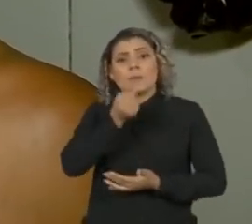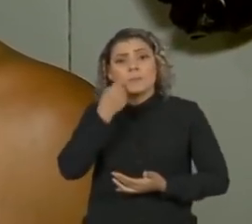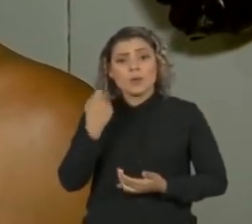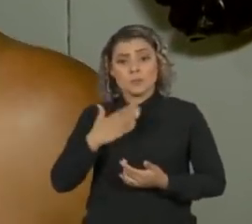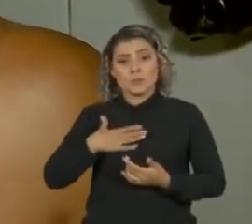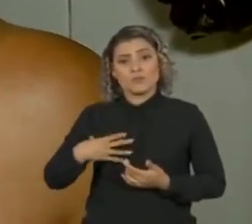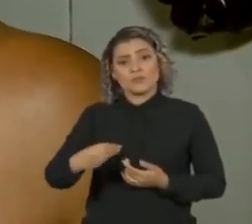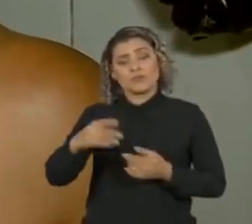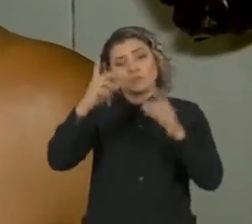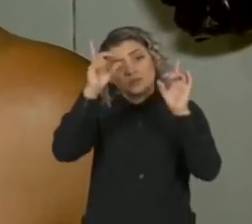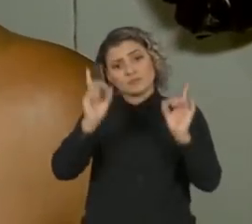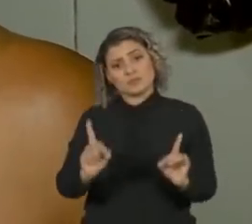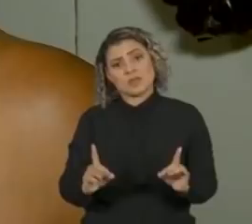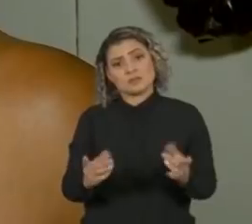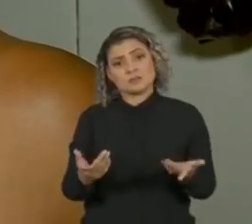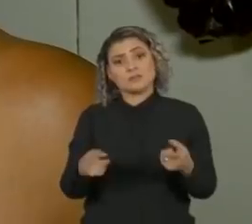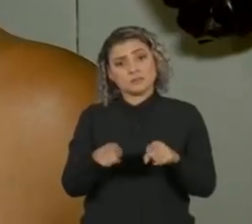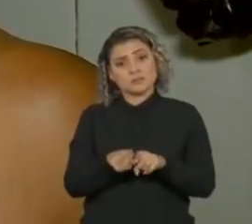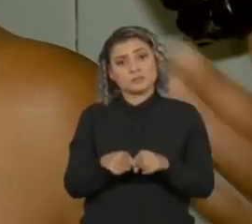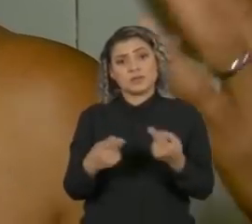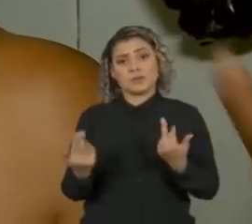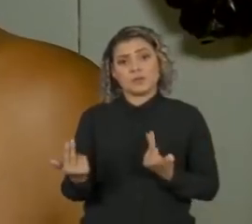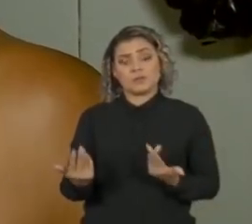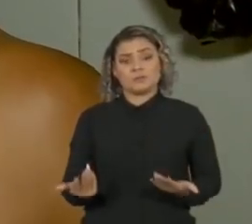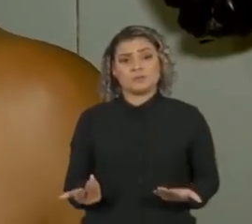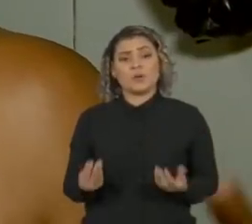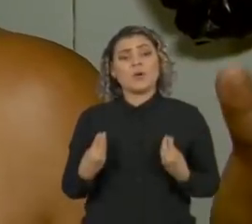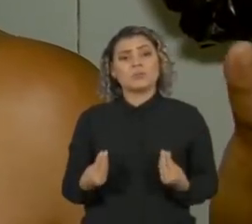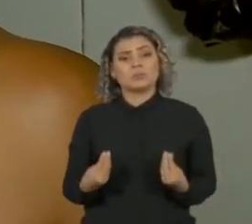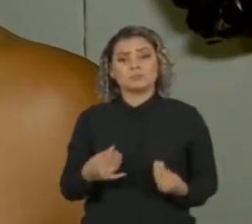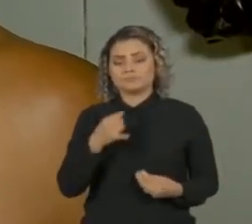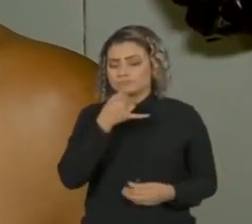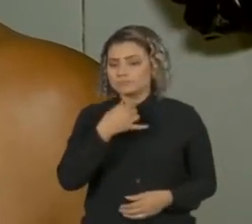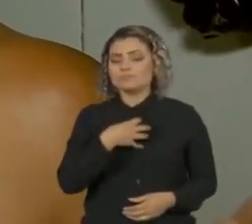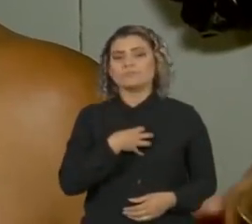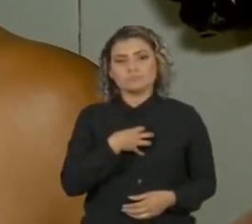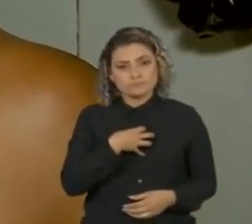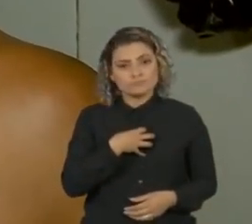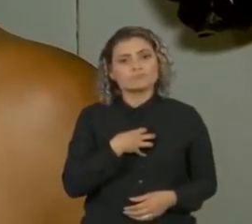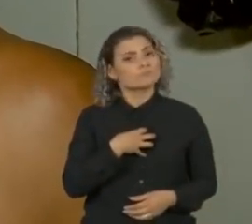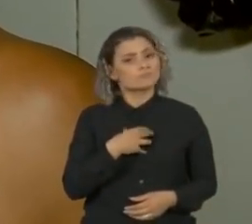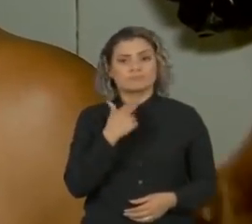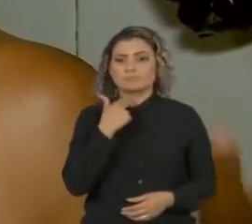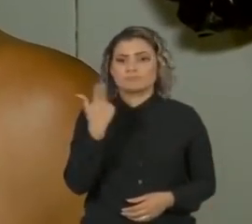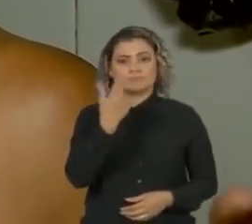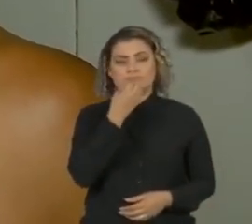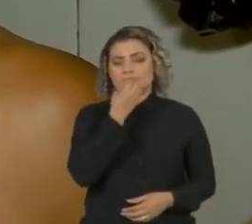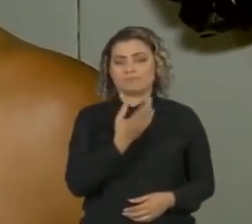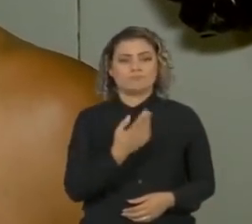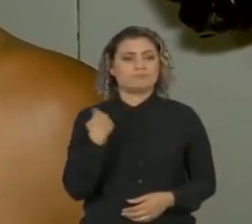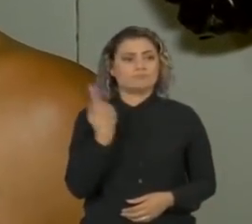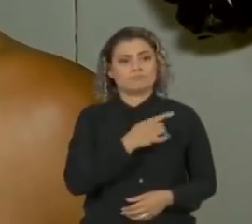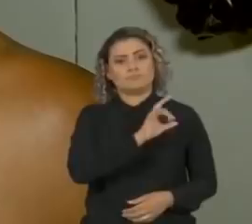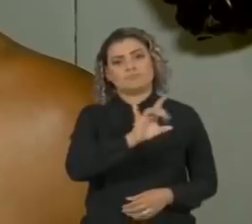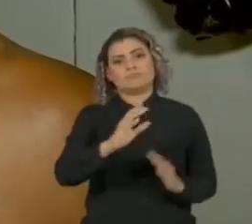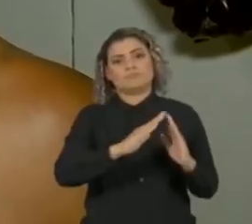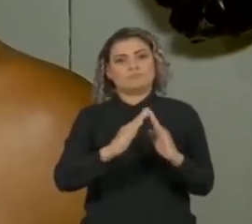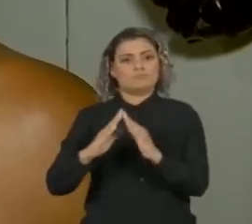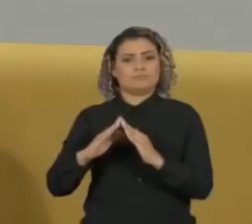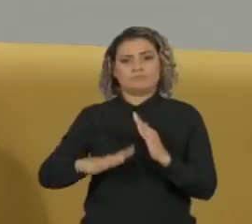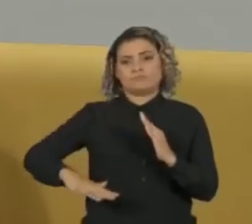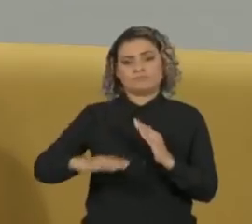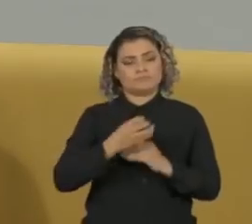especial, que ele não calça bota também. Infelizmente, a situação não está boa para cada um de nós moradores